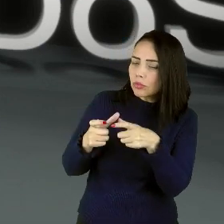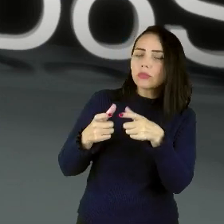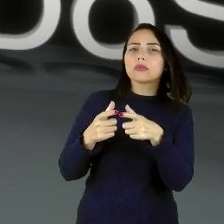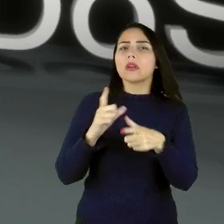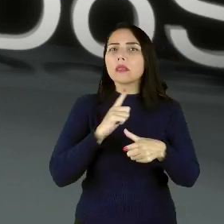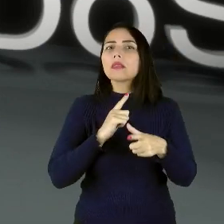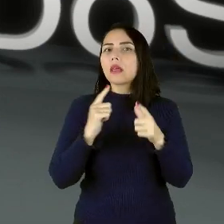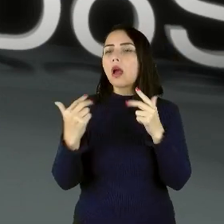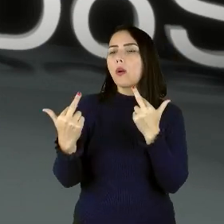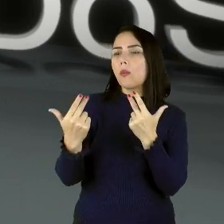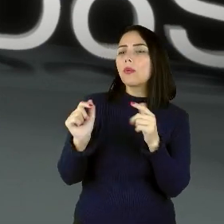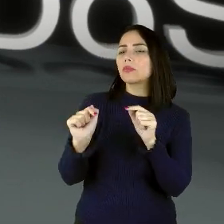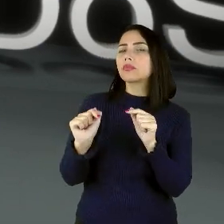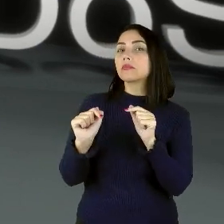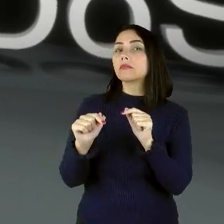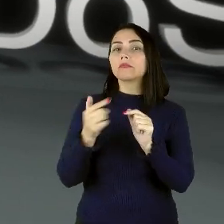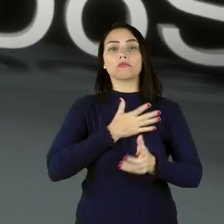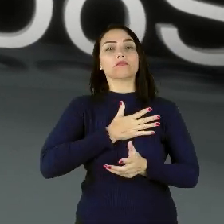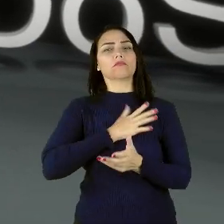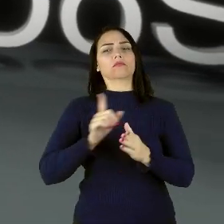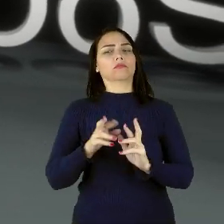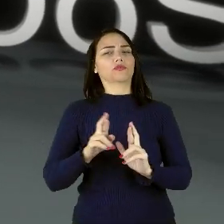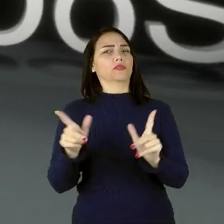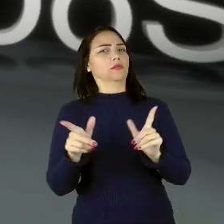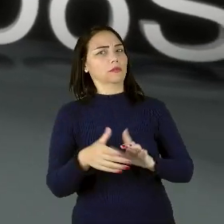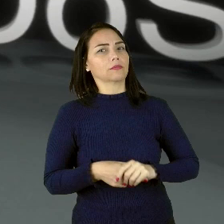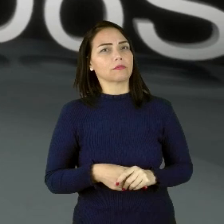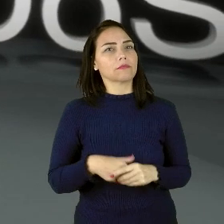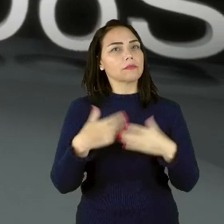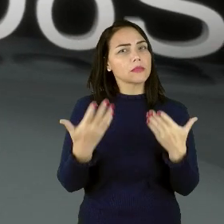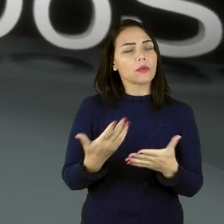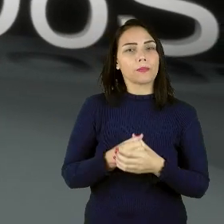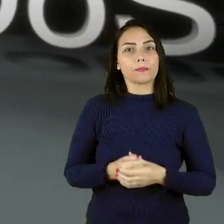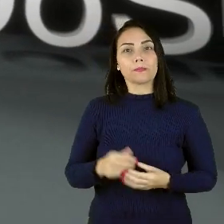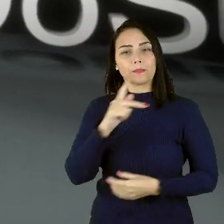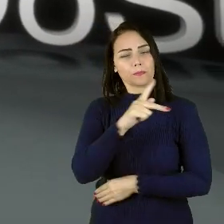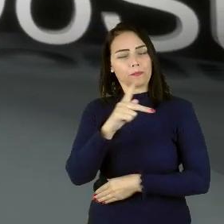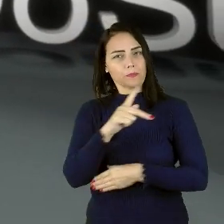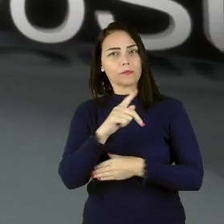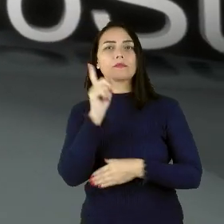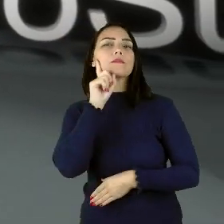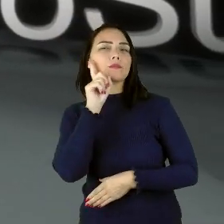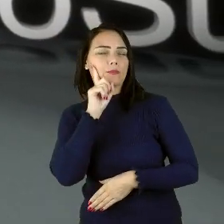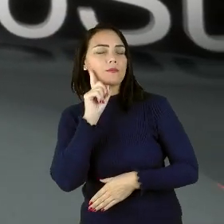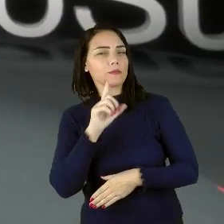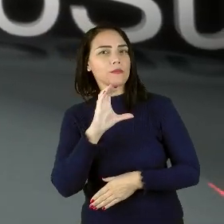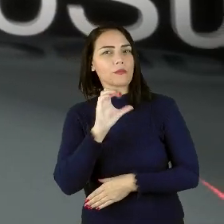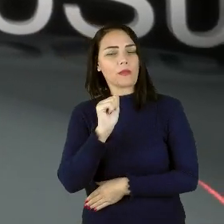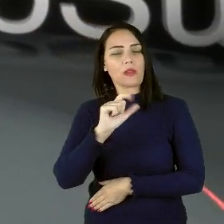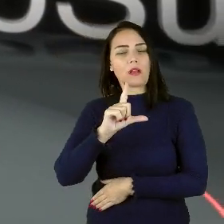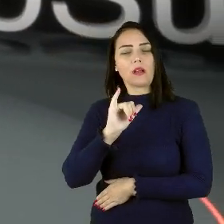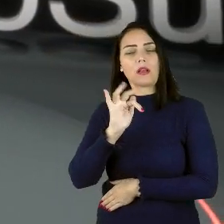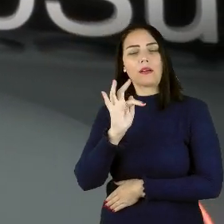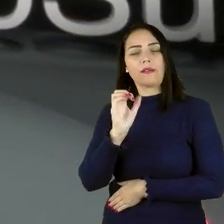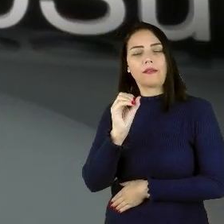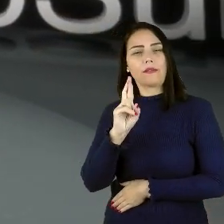cidades menores, têm algo em comum. Elas não gostam muito de diferente. O professor Gerard Diamond, da Universidade da Califórnia, fala muito